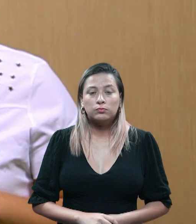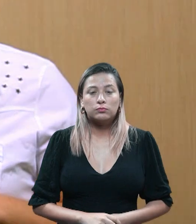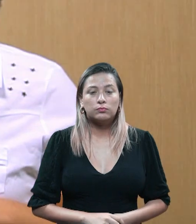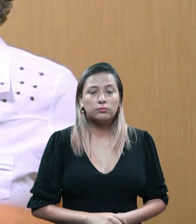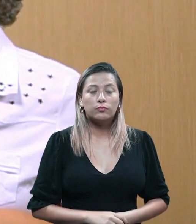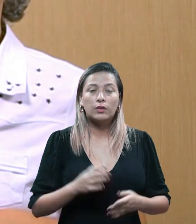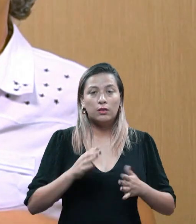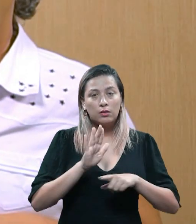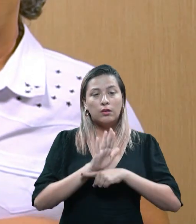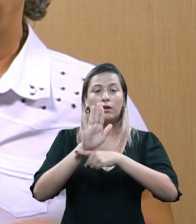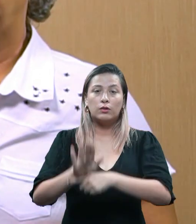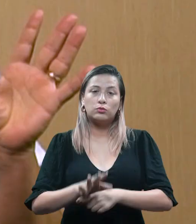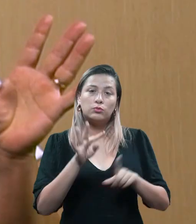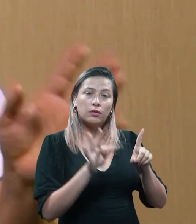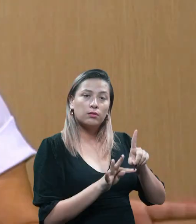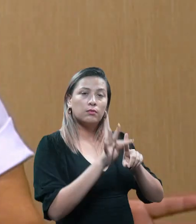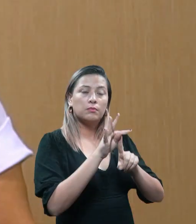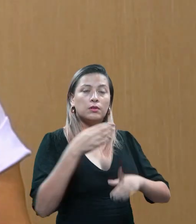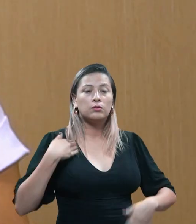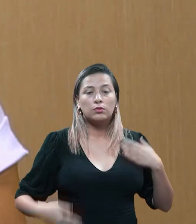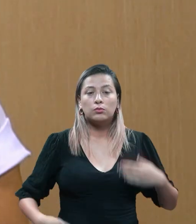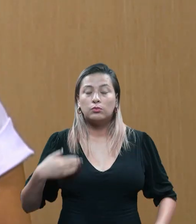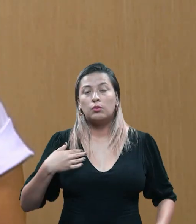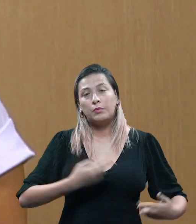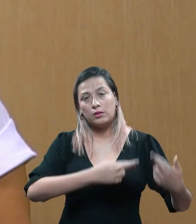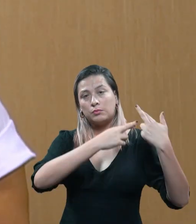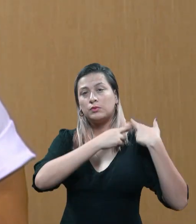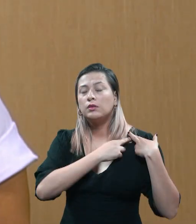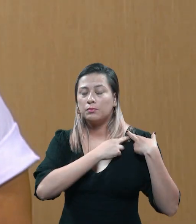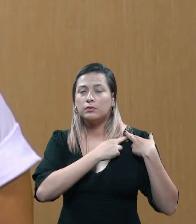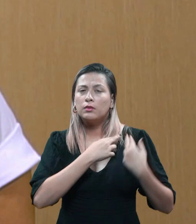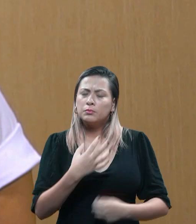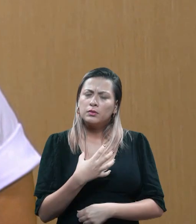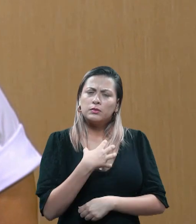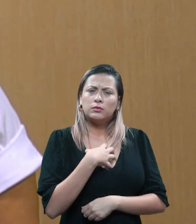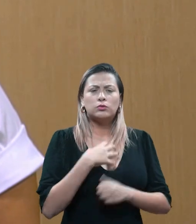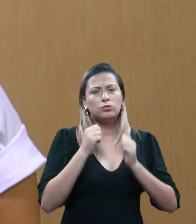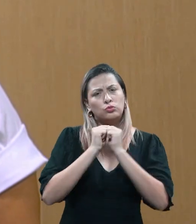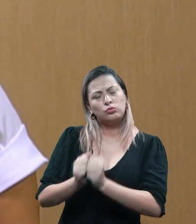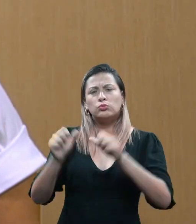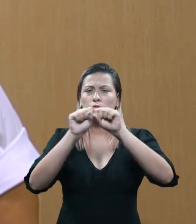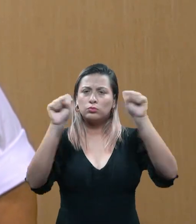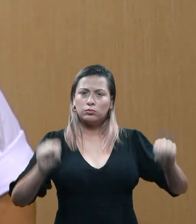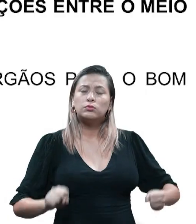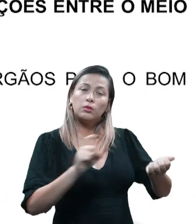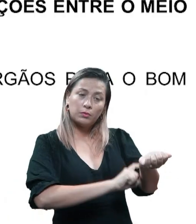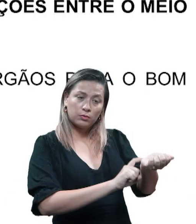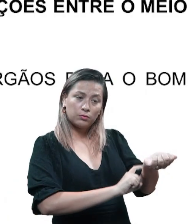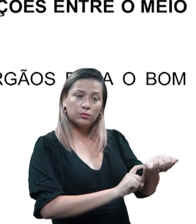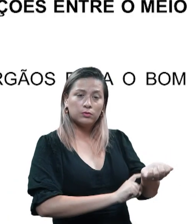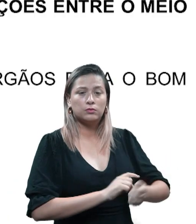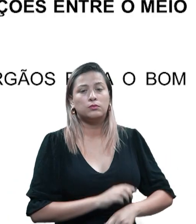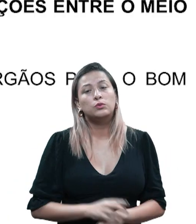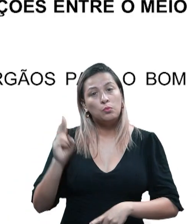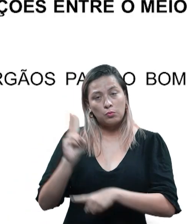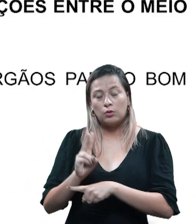a temperatura do corpo. É responsável pela sensibilidade juntamente com o sistema nervoso.